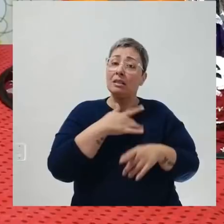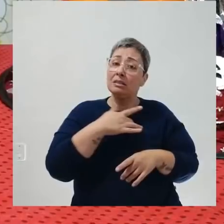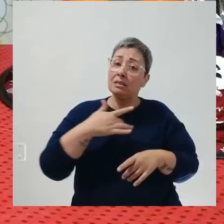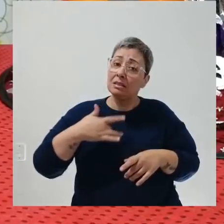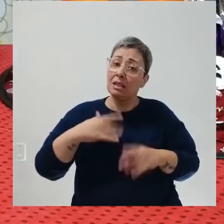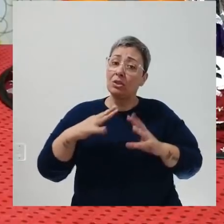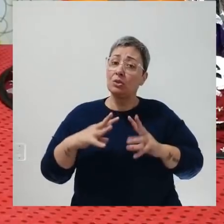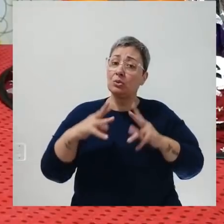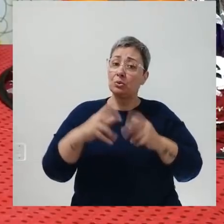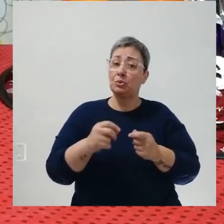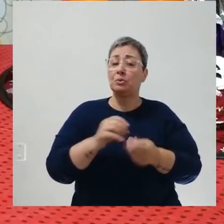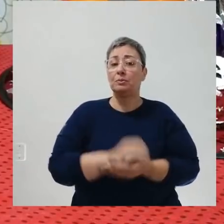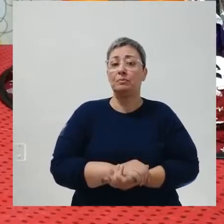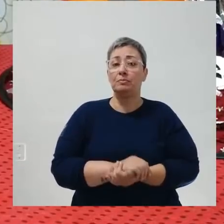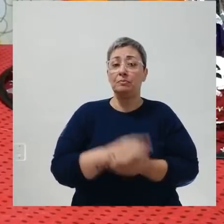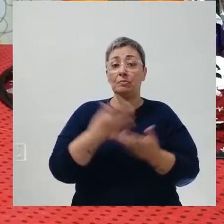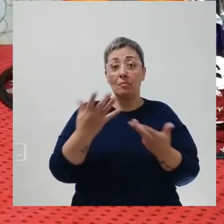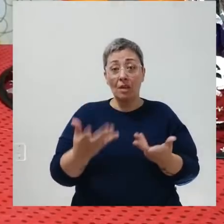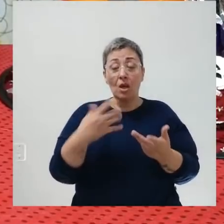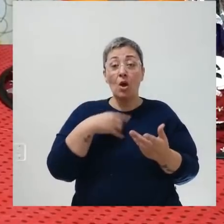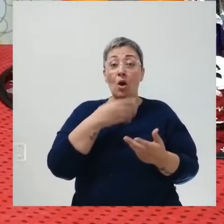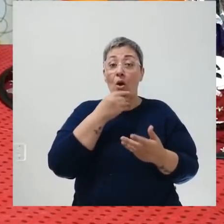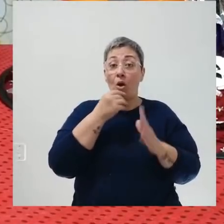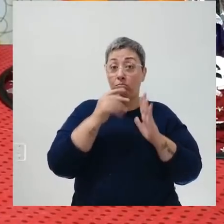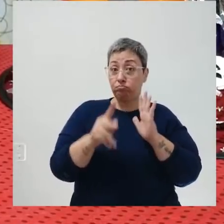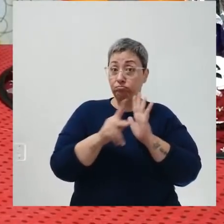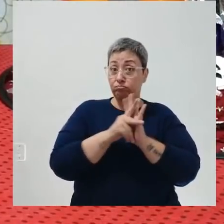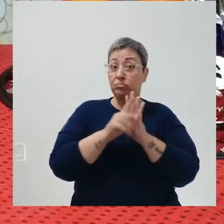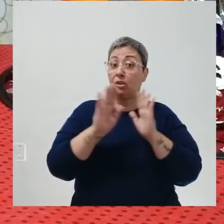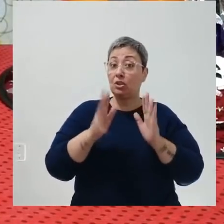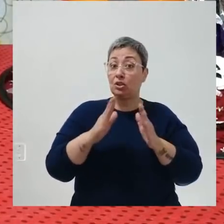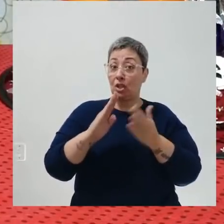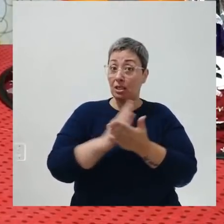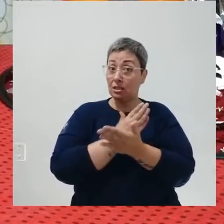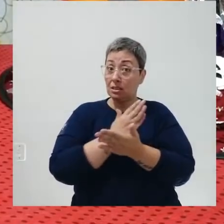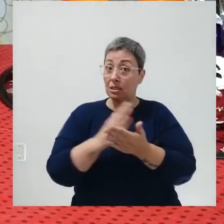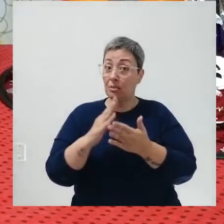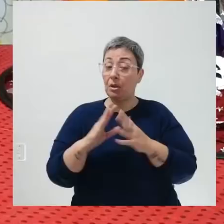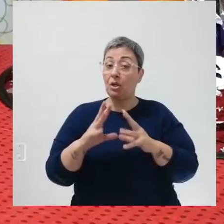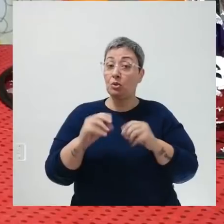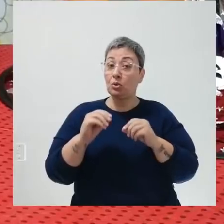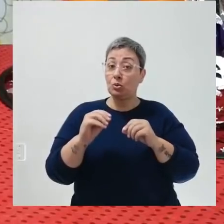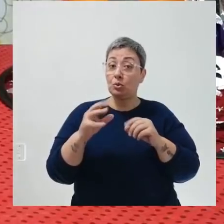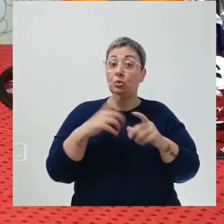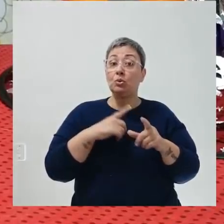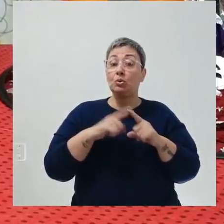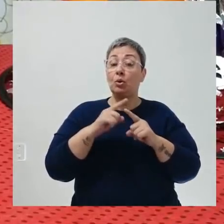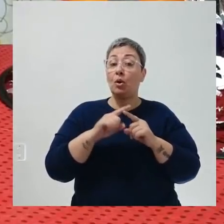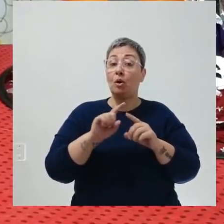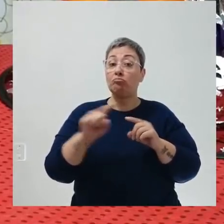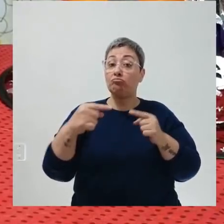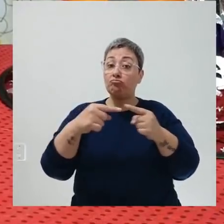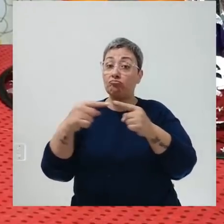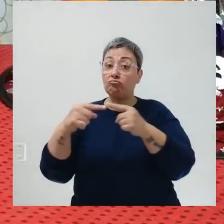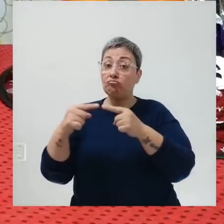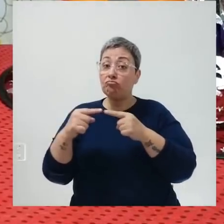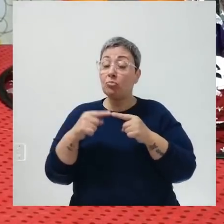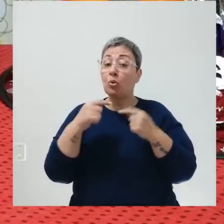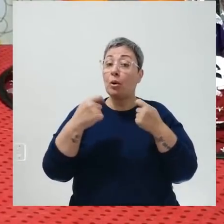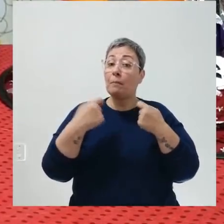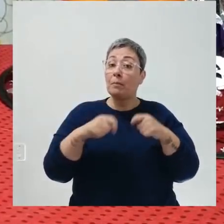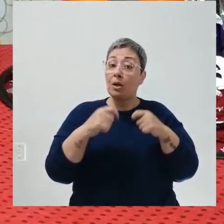saudável para todos. E o dono da fazenda já separa todos nós de acordo com aquilo